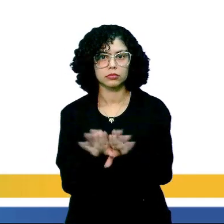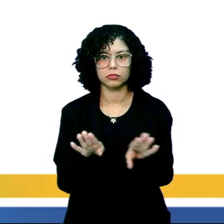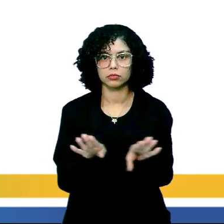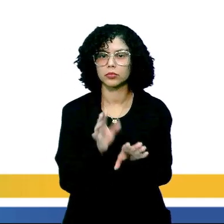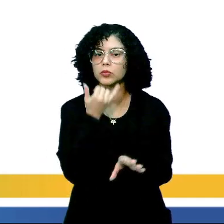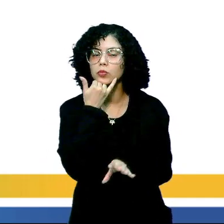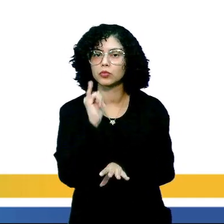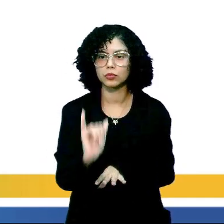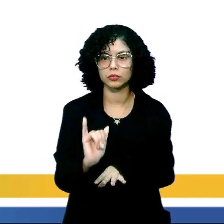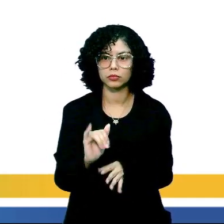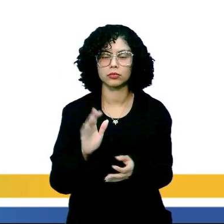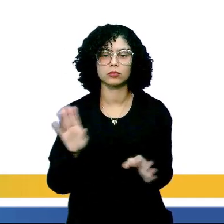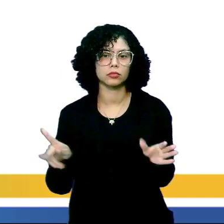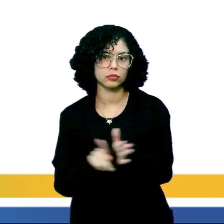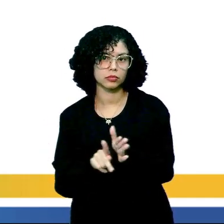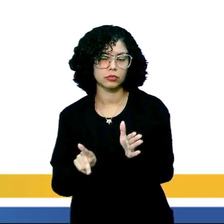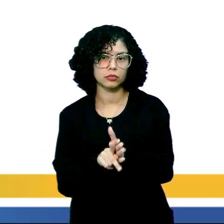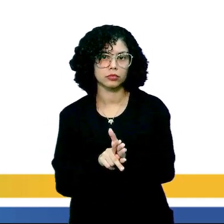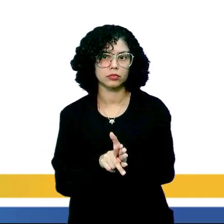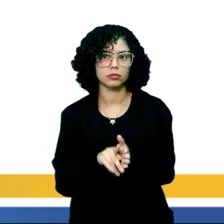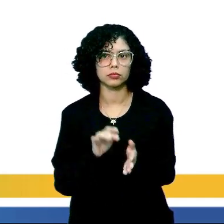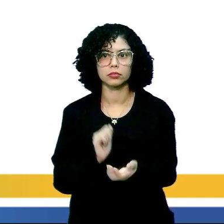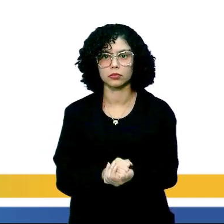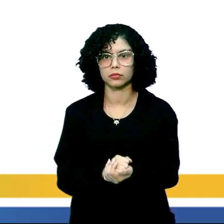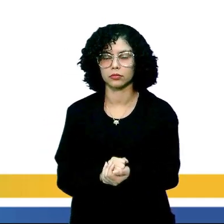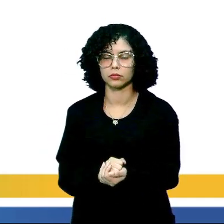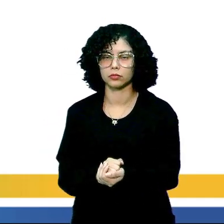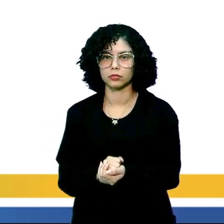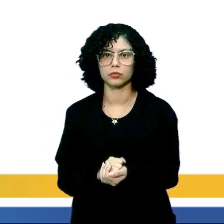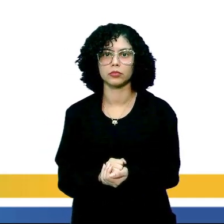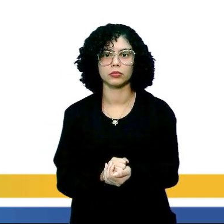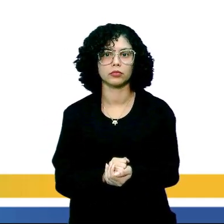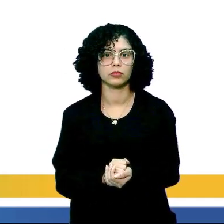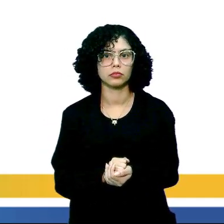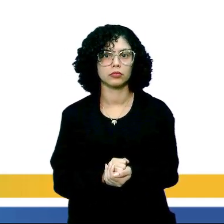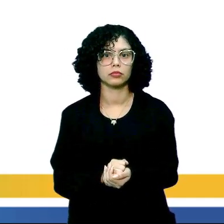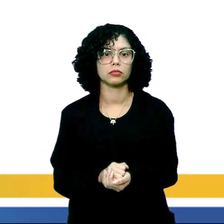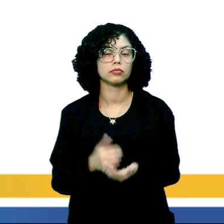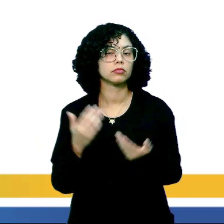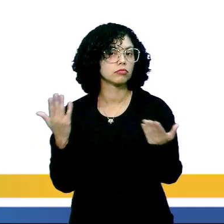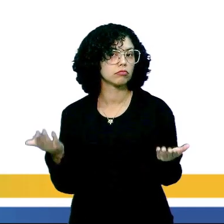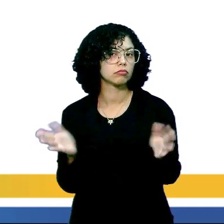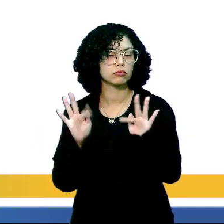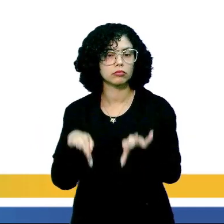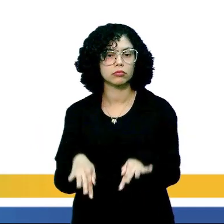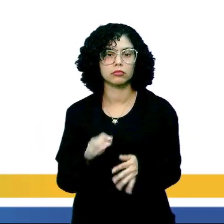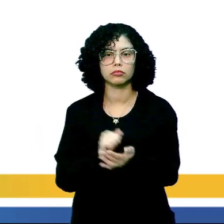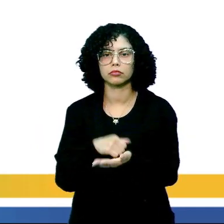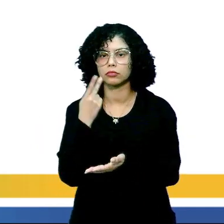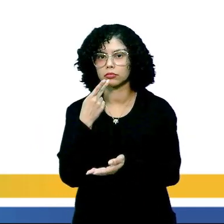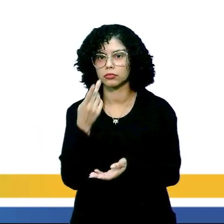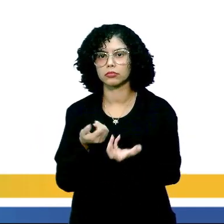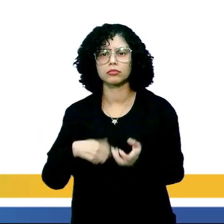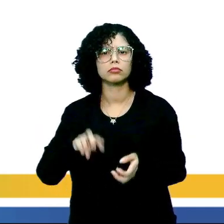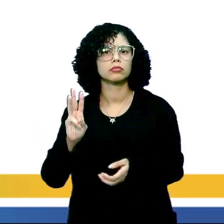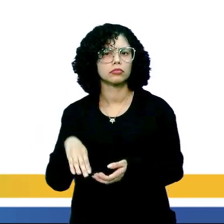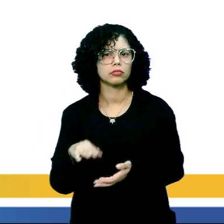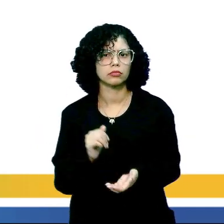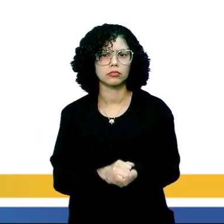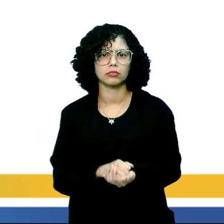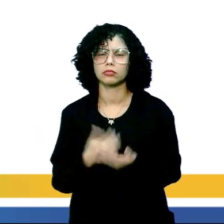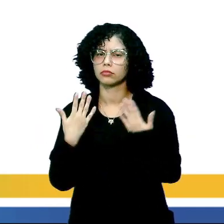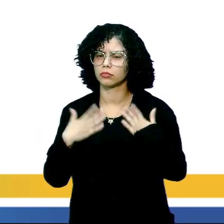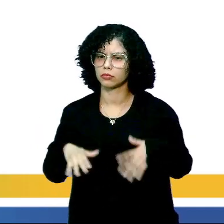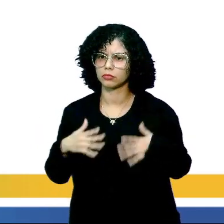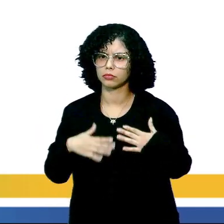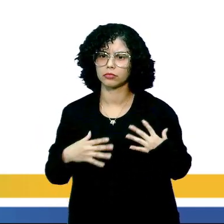das dívidas com Portugal. Não quer nada, né? Perdão das dívidas. Mas, enfim, eu ainda não falei quem eram os inconfidentes. Calma!